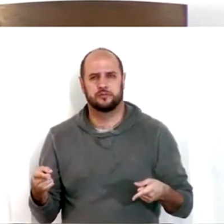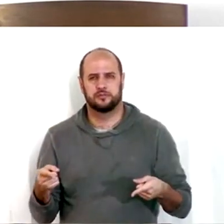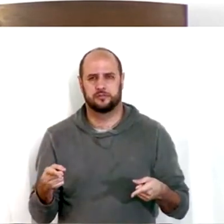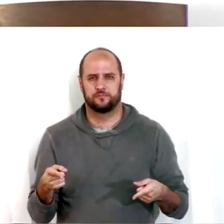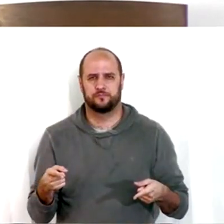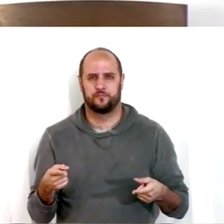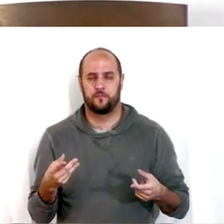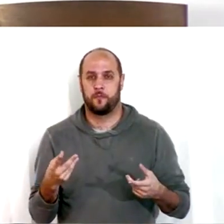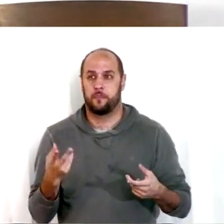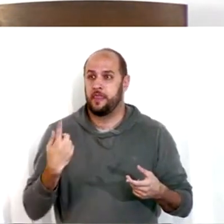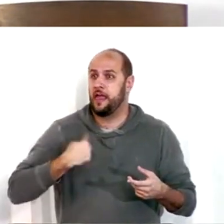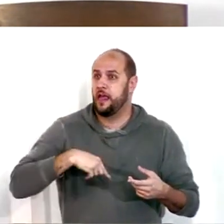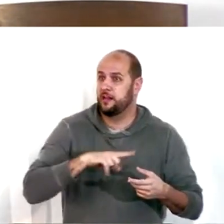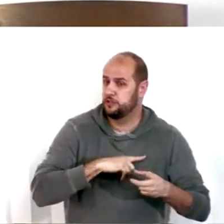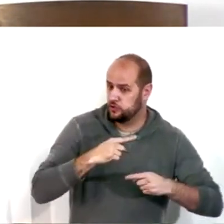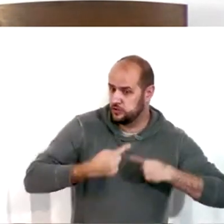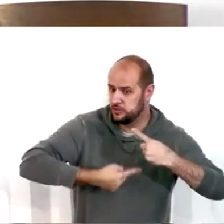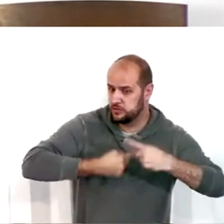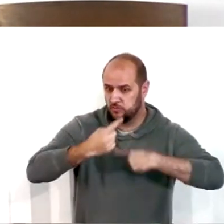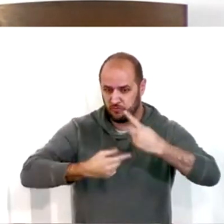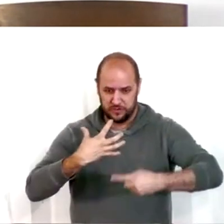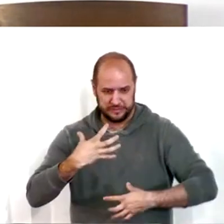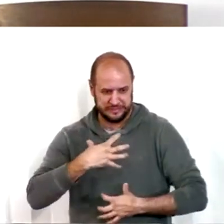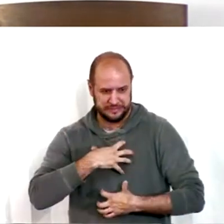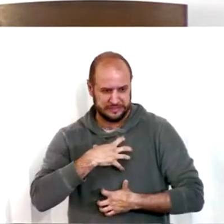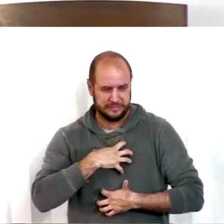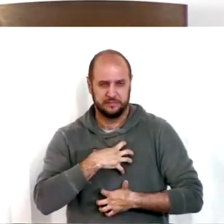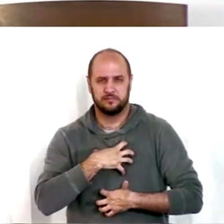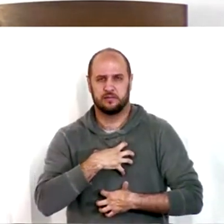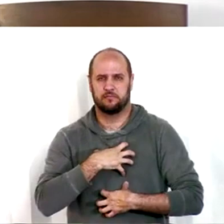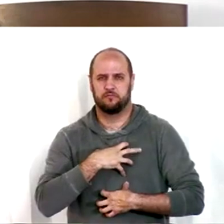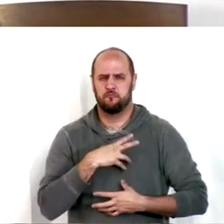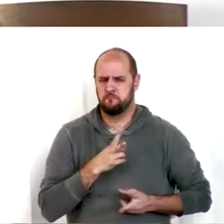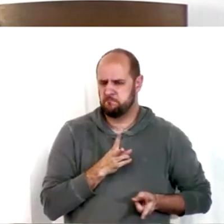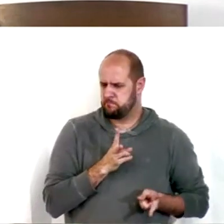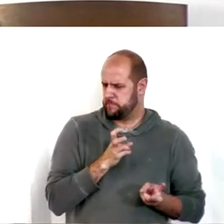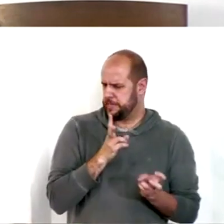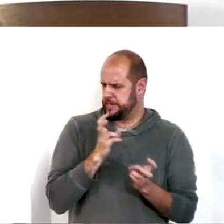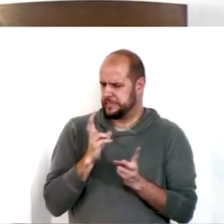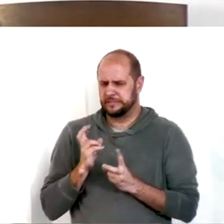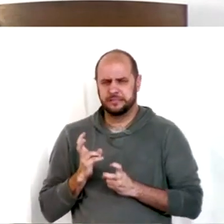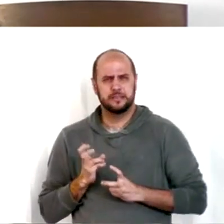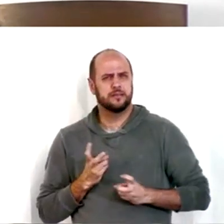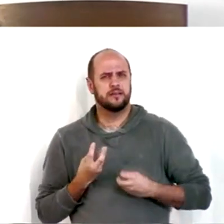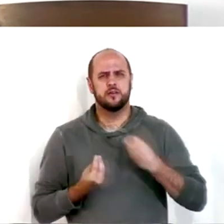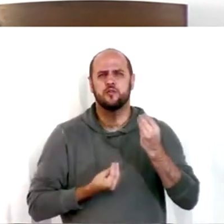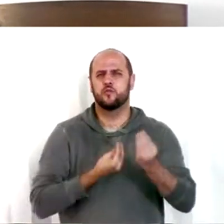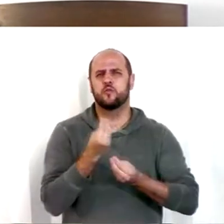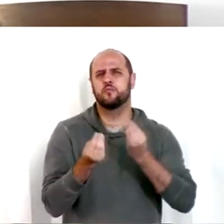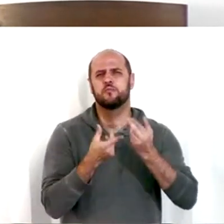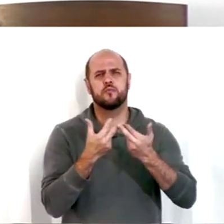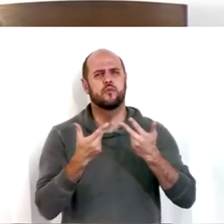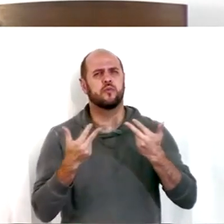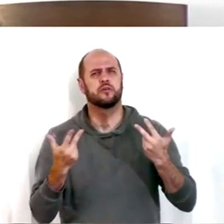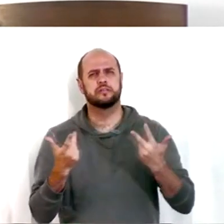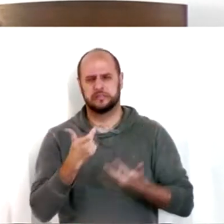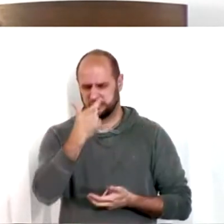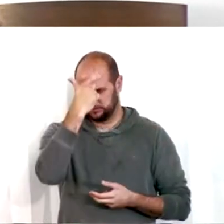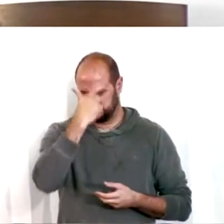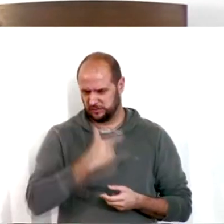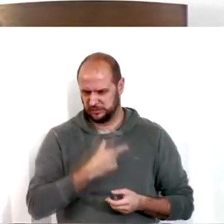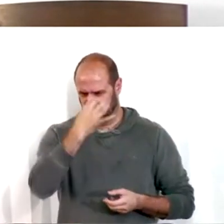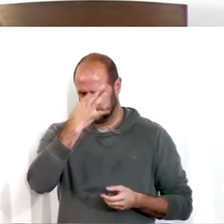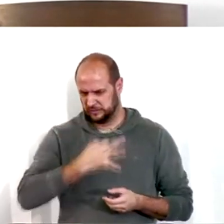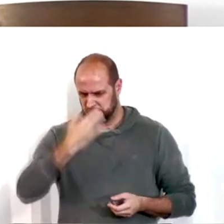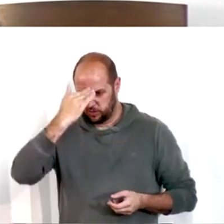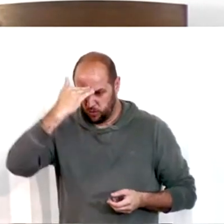nós precisamos desenvolver este instinto para discernir as situações e agir de uma forma